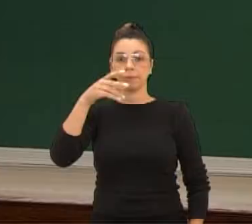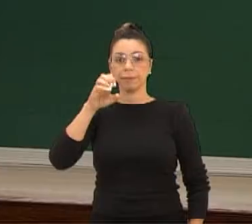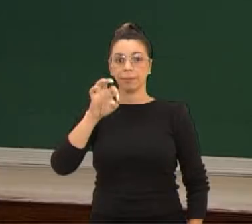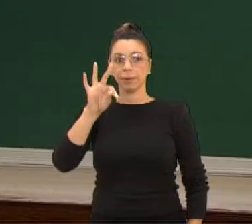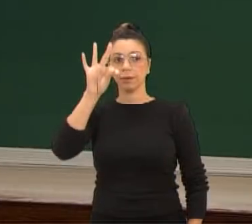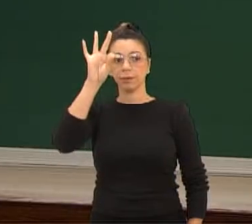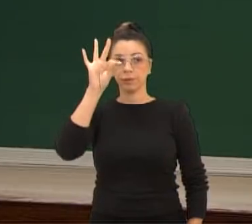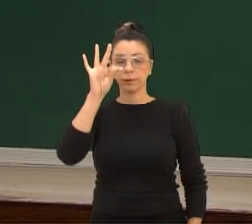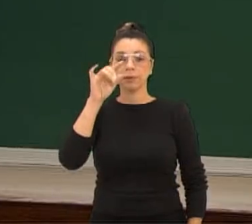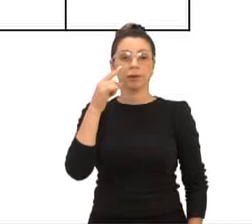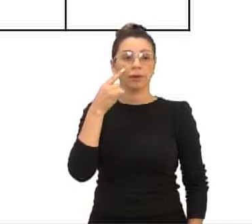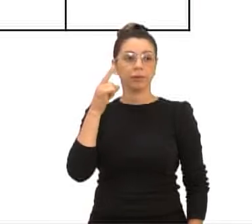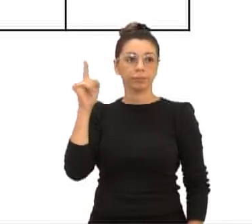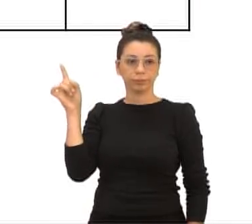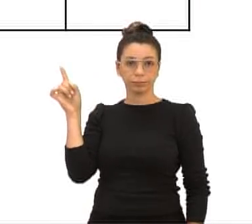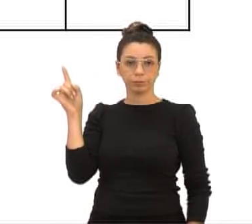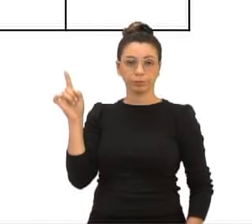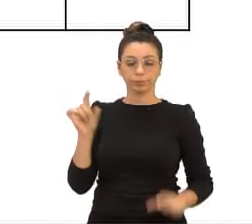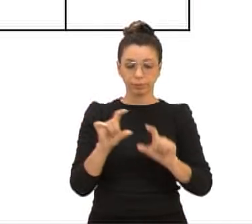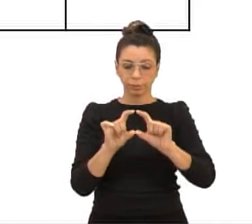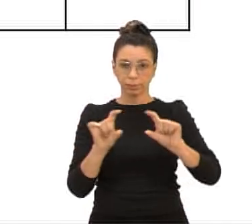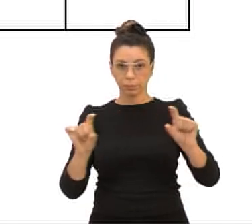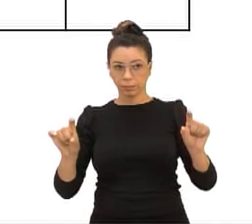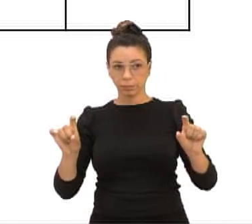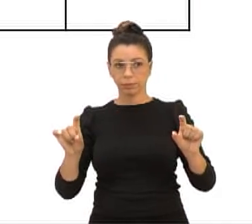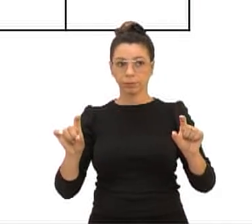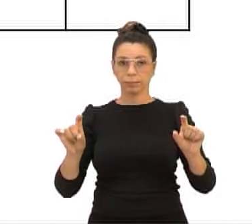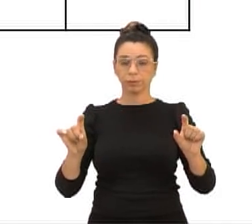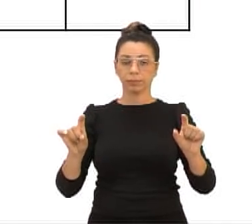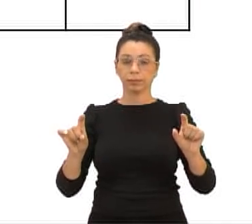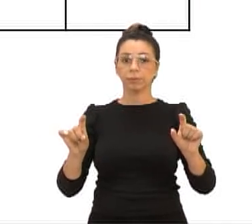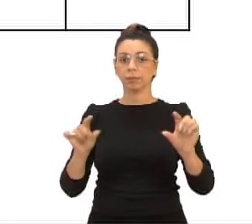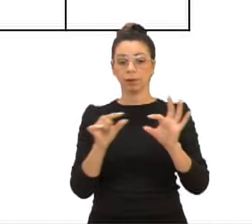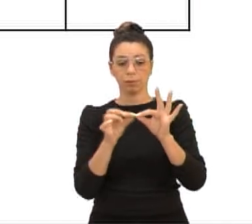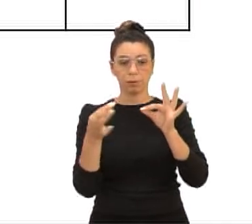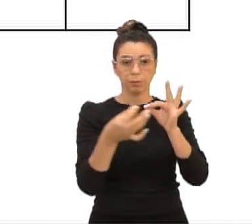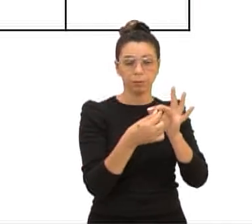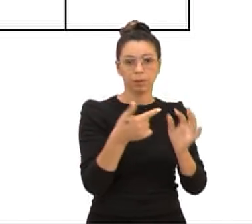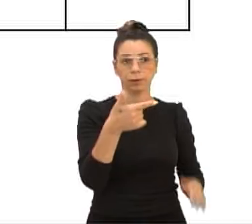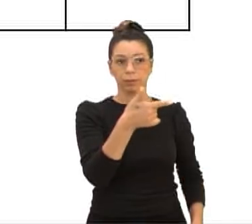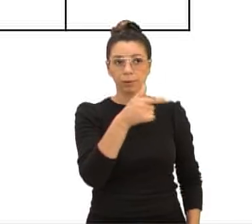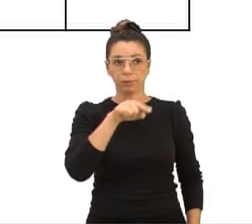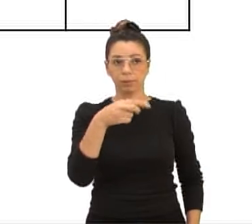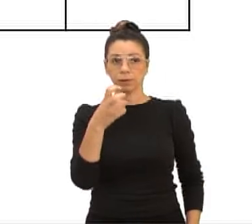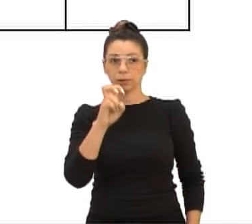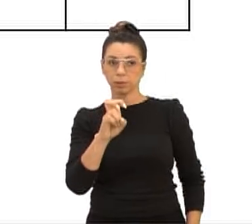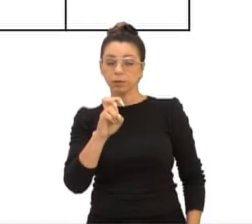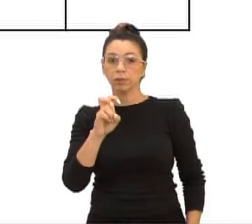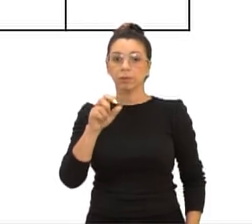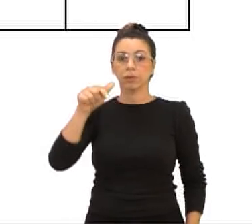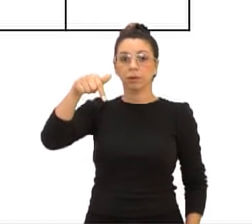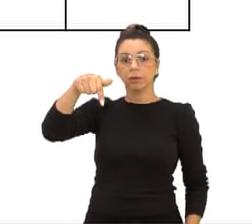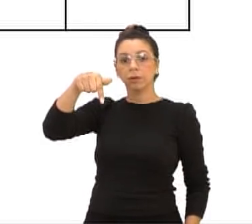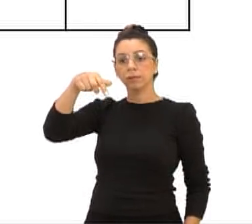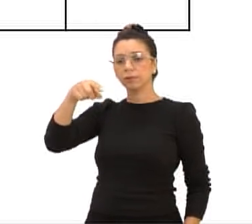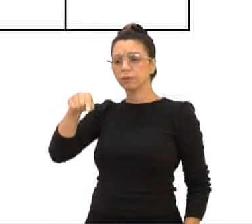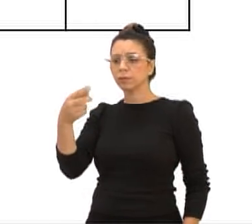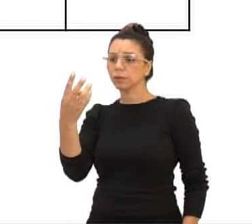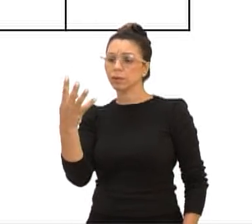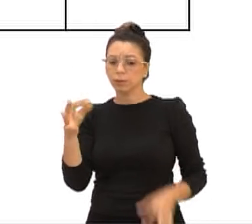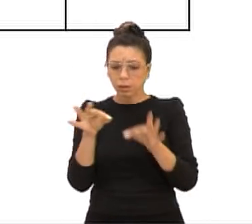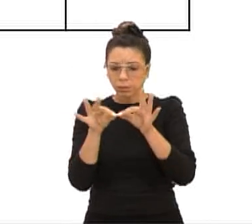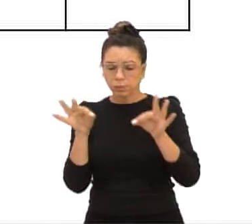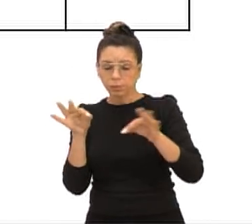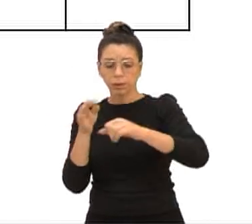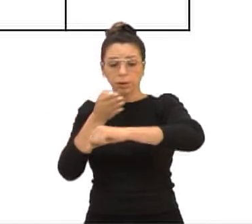22,5 centímetros. E o diâmetro? 7,4. Vamos lá? Agora o raio. O raio sempre é